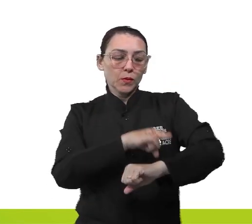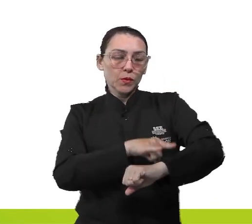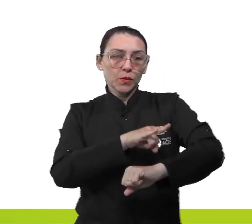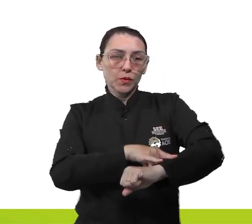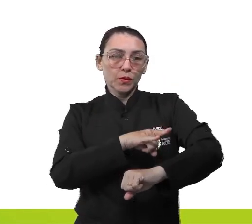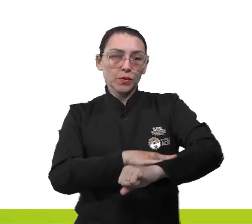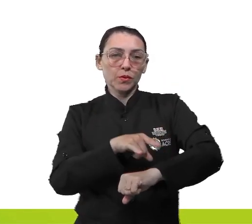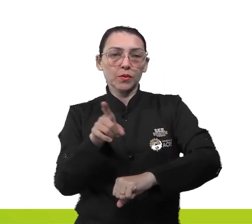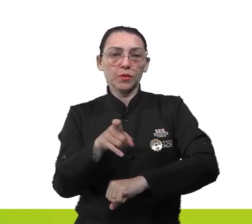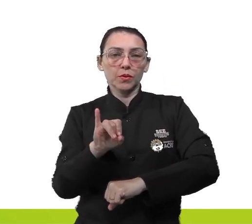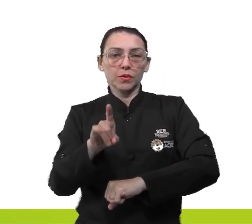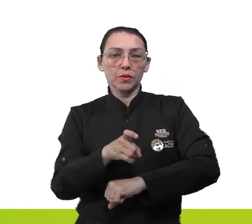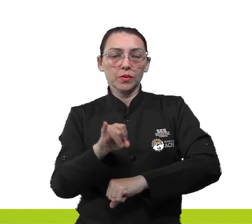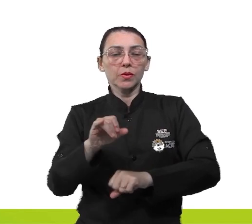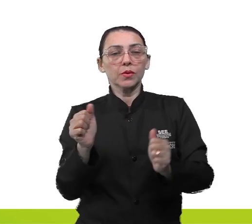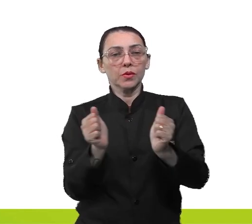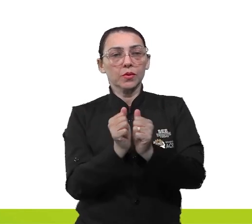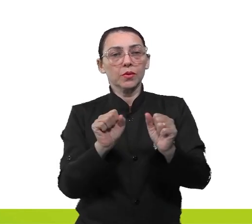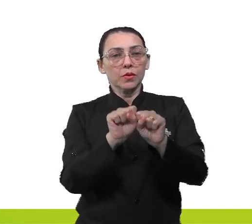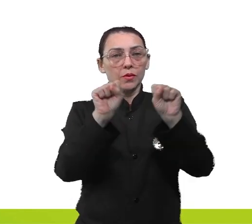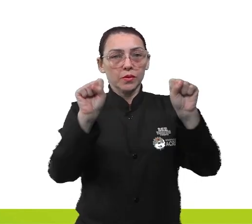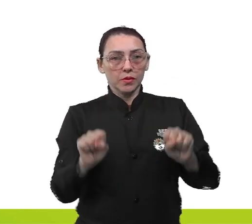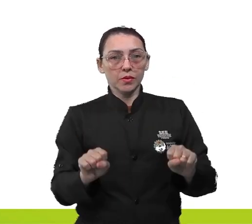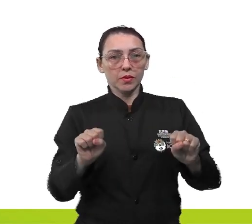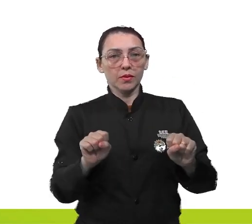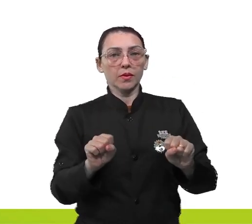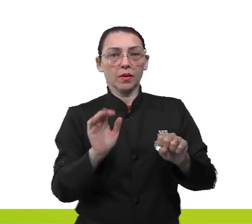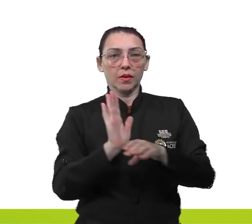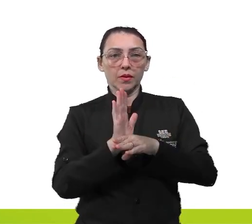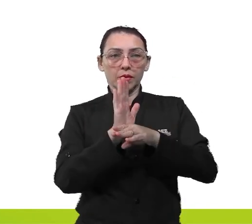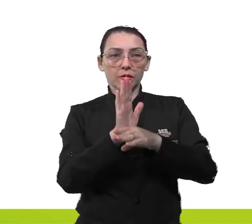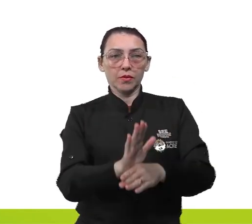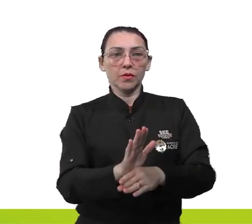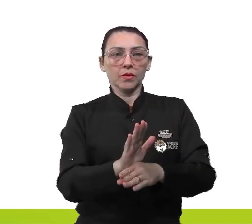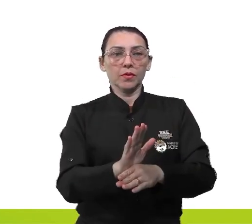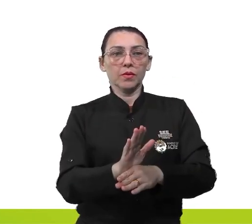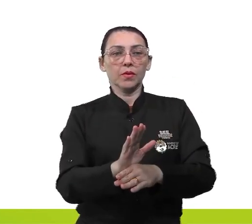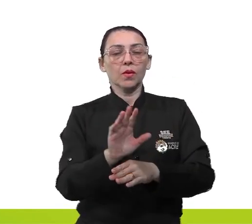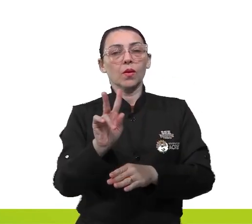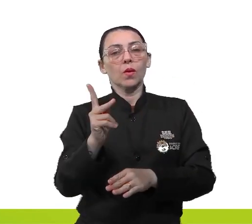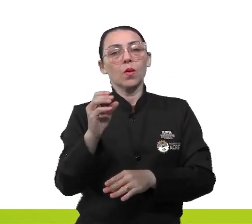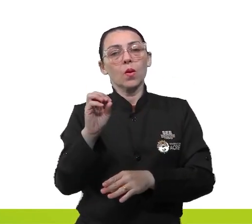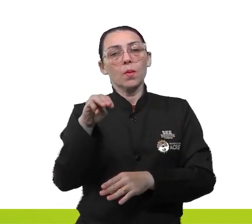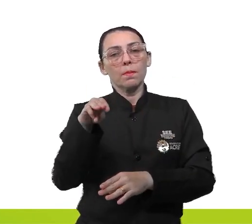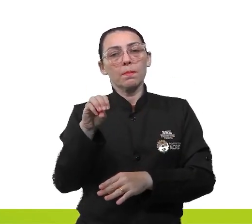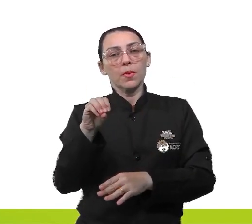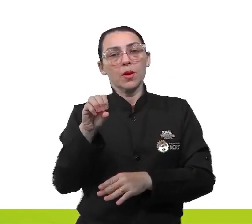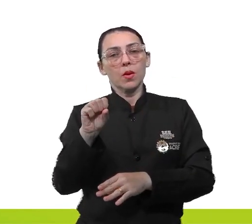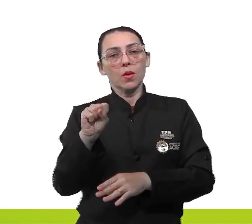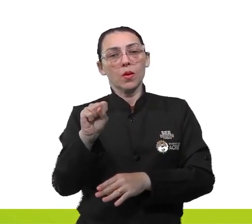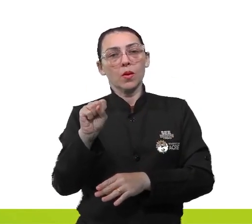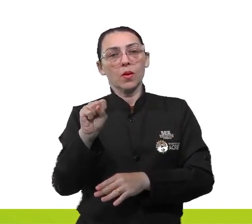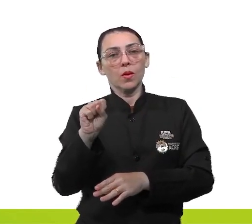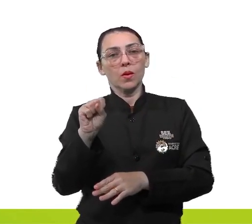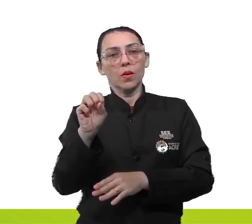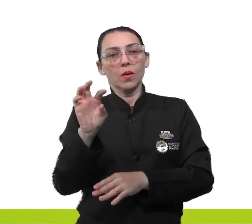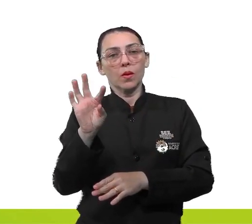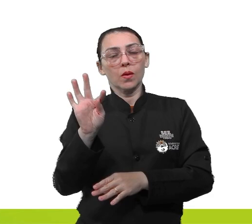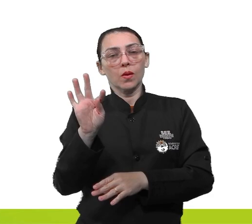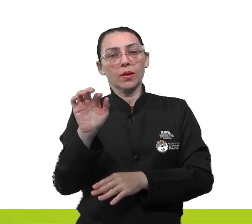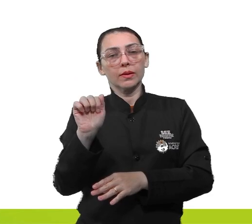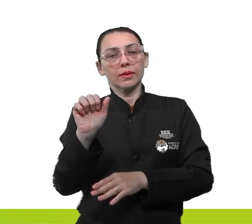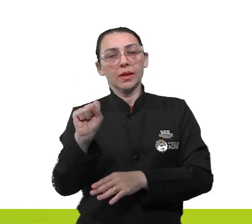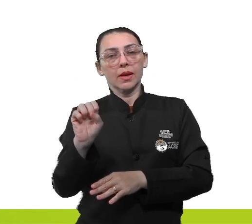urina. Juntamente com os outros sistemas do organismo, colabora para a homeostase, tá? Aqui no